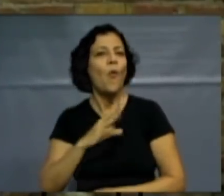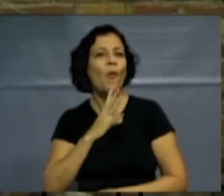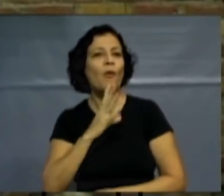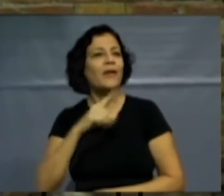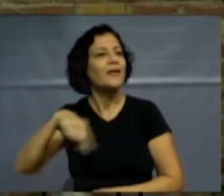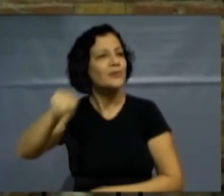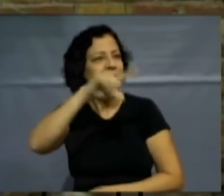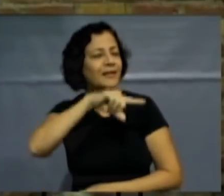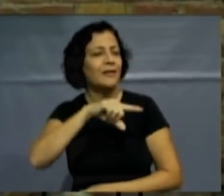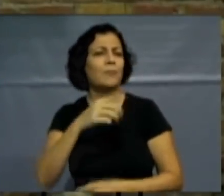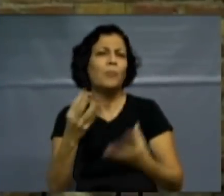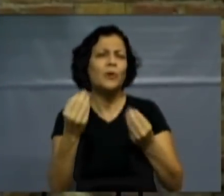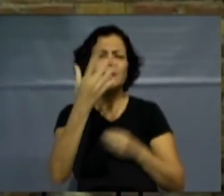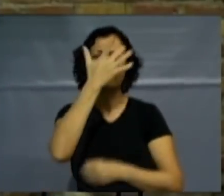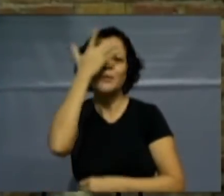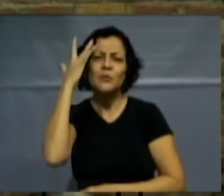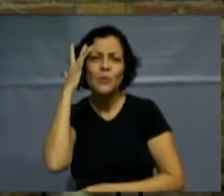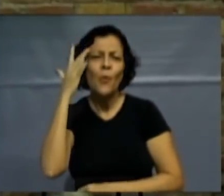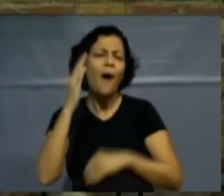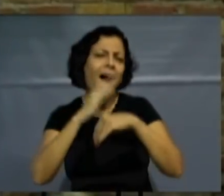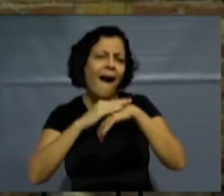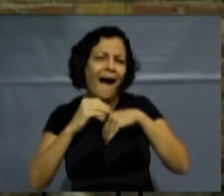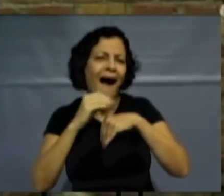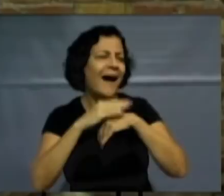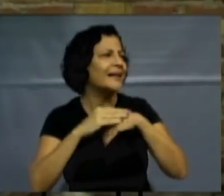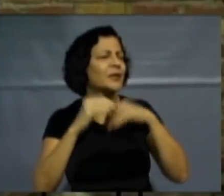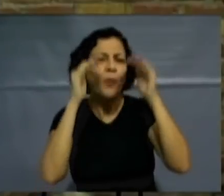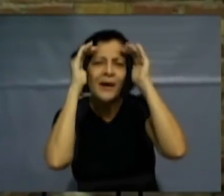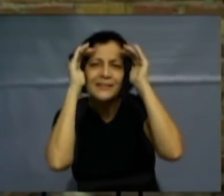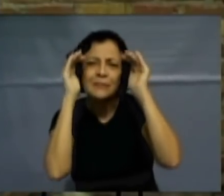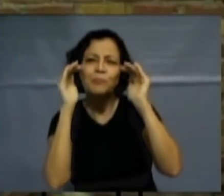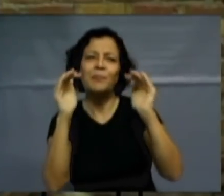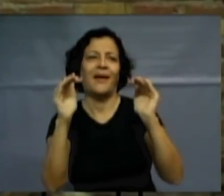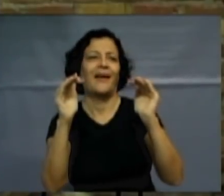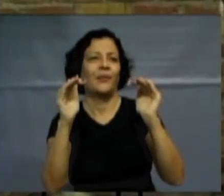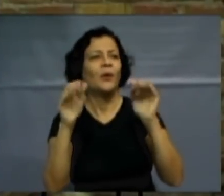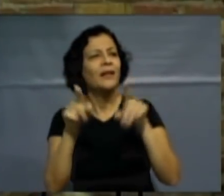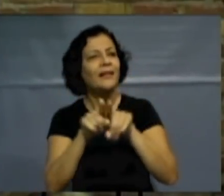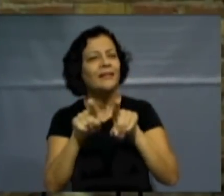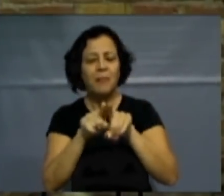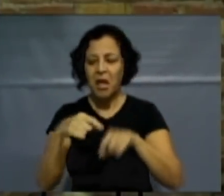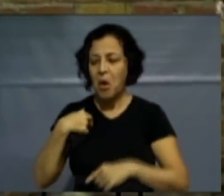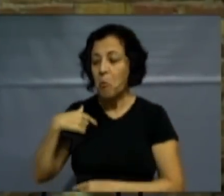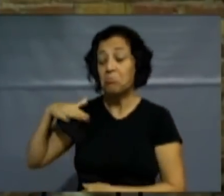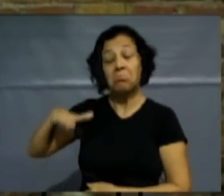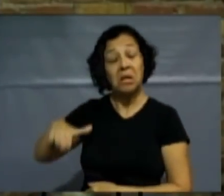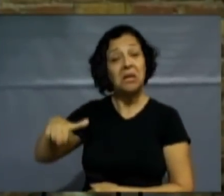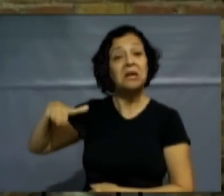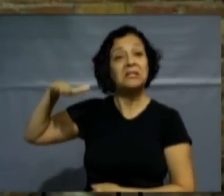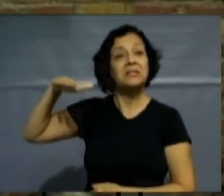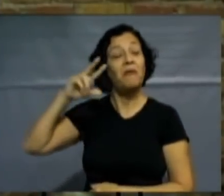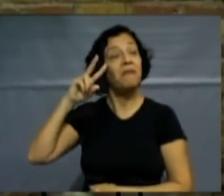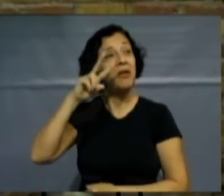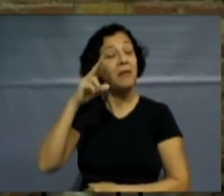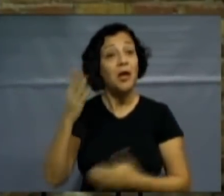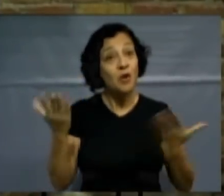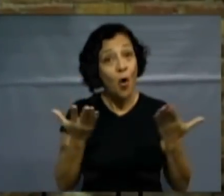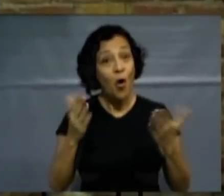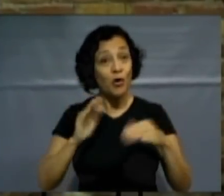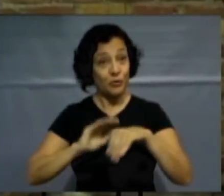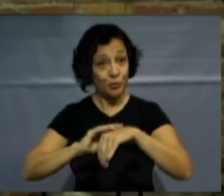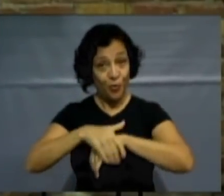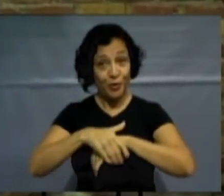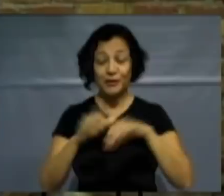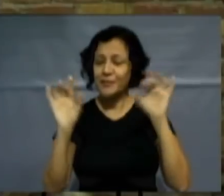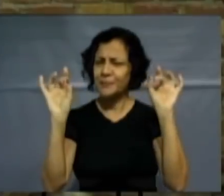muito carinho e apreço, né? De ter assim crescido, ouvido falando em palestras. E a noite de hoje é uma noite assim muito